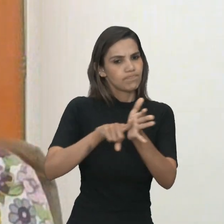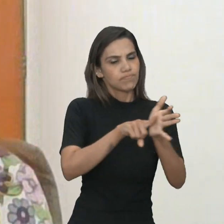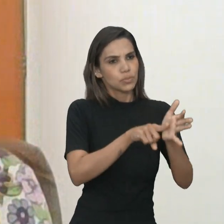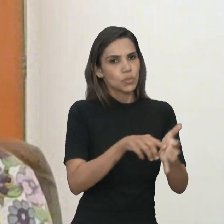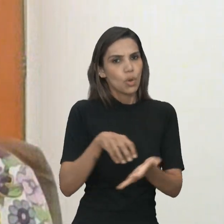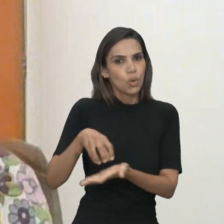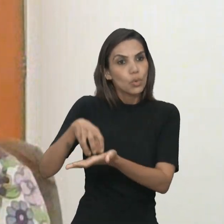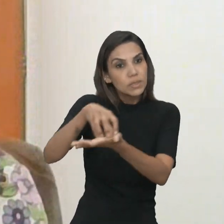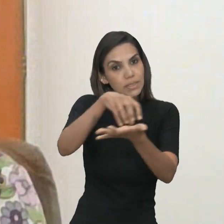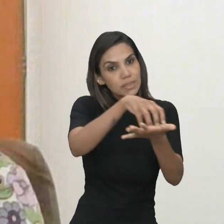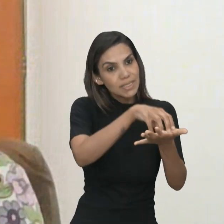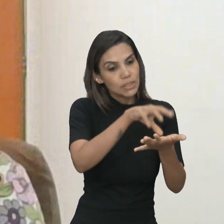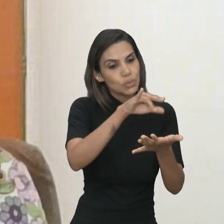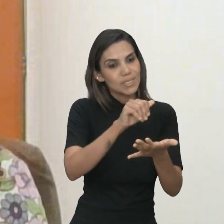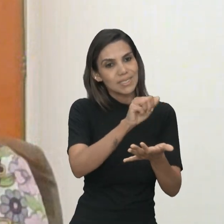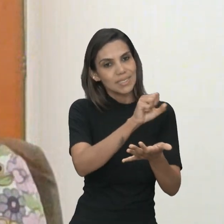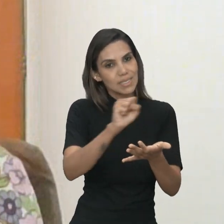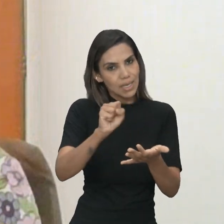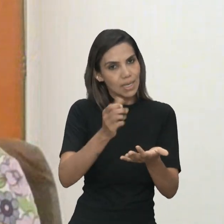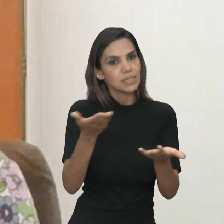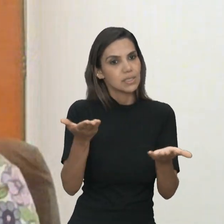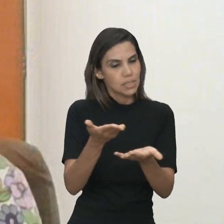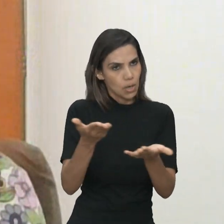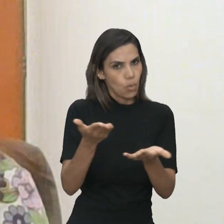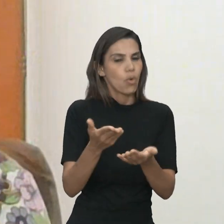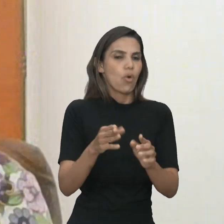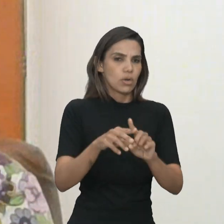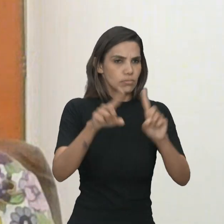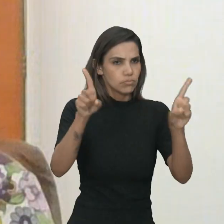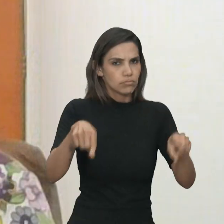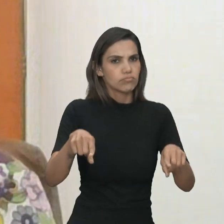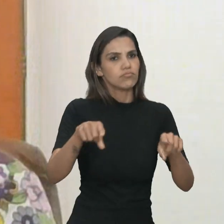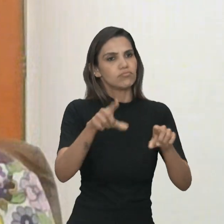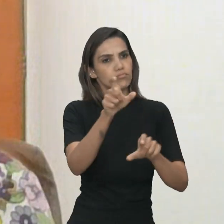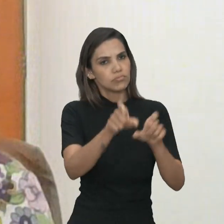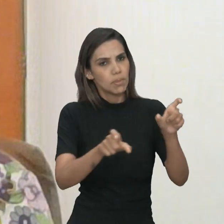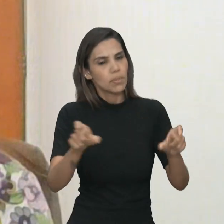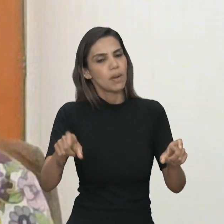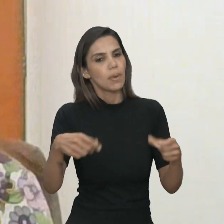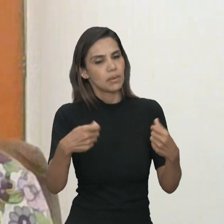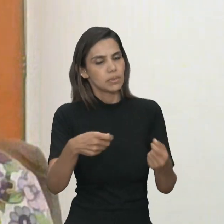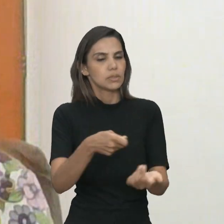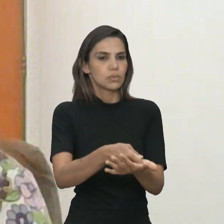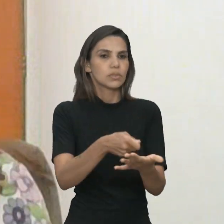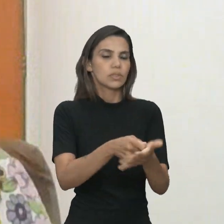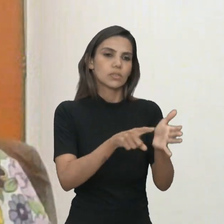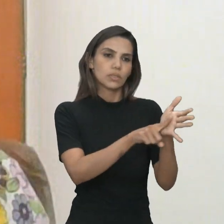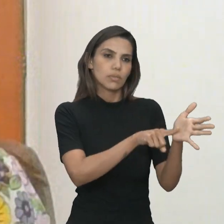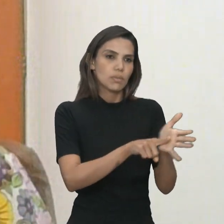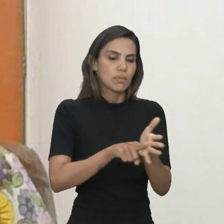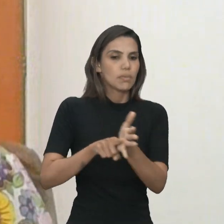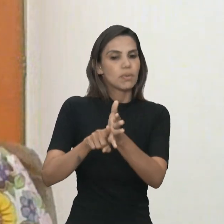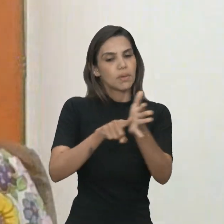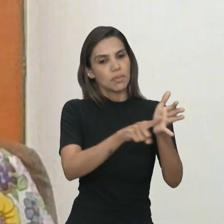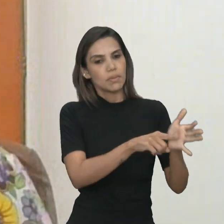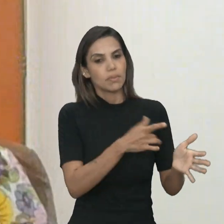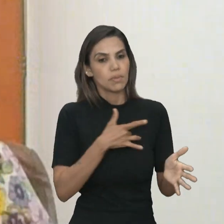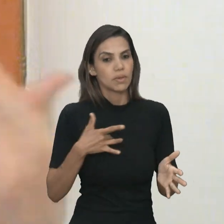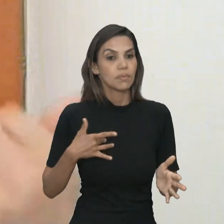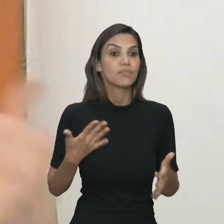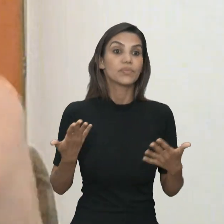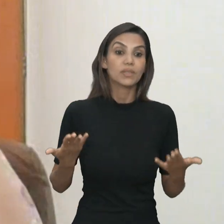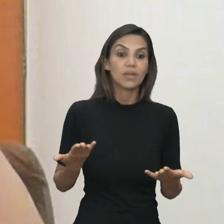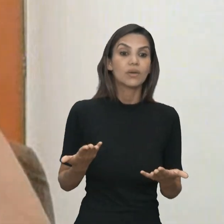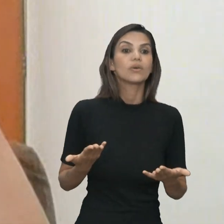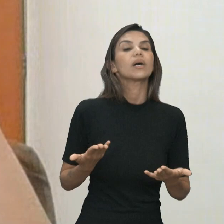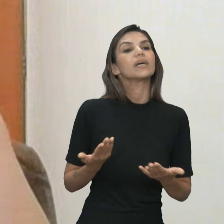elas fornecessem, né, dessem condição para que as instituições federais executassem o exame médico periódico. E nós iniciamos isso lá ainda